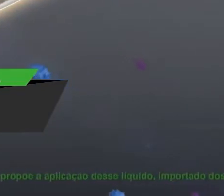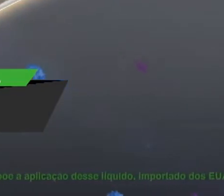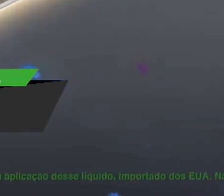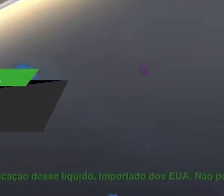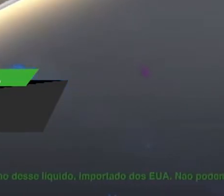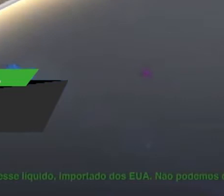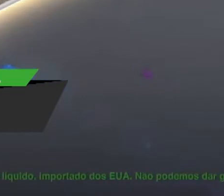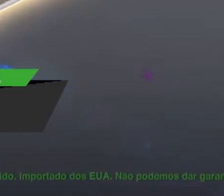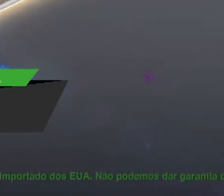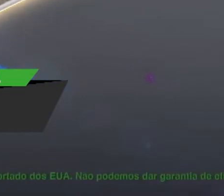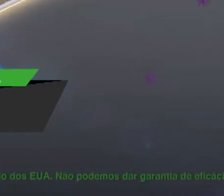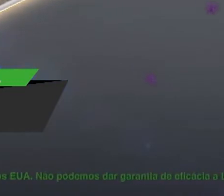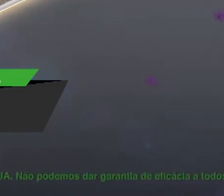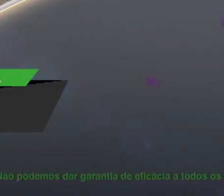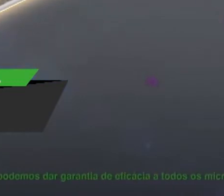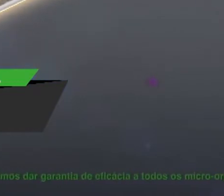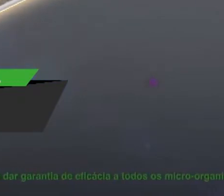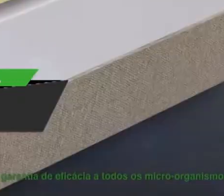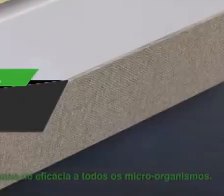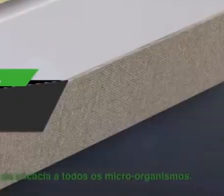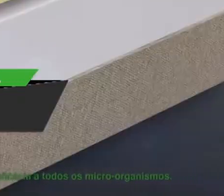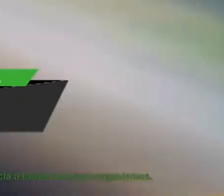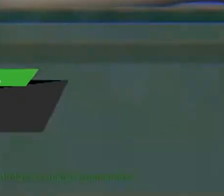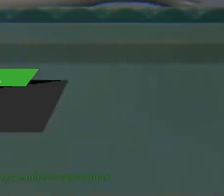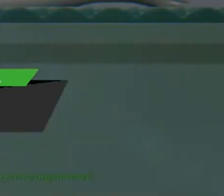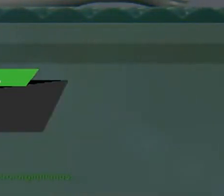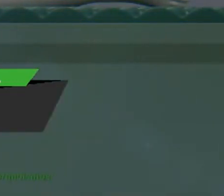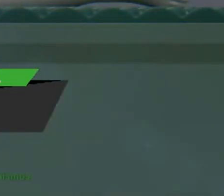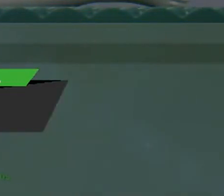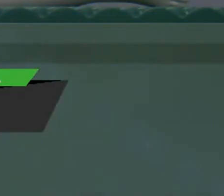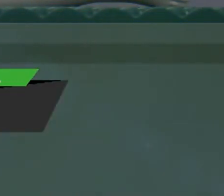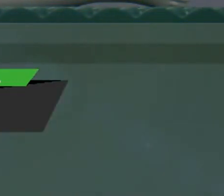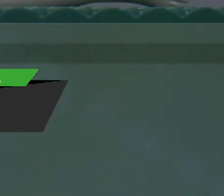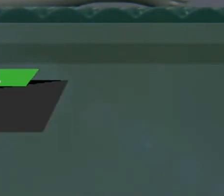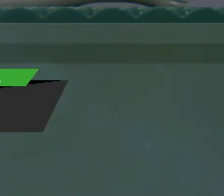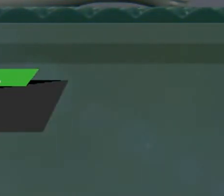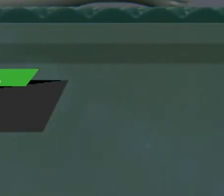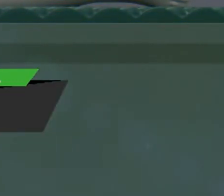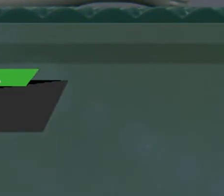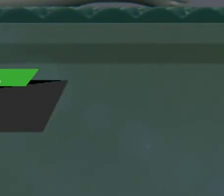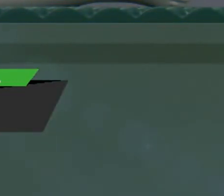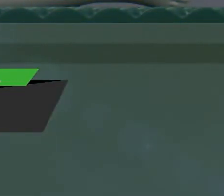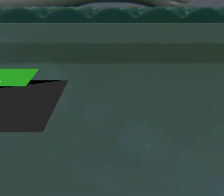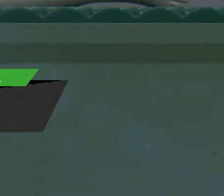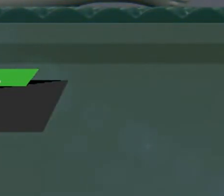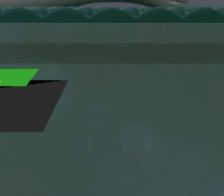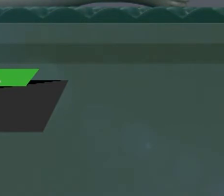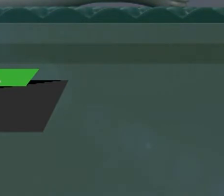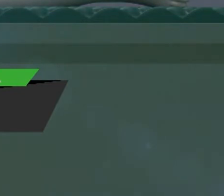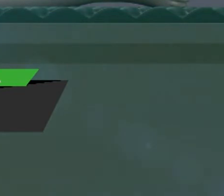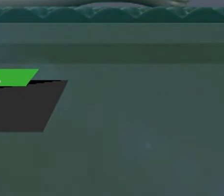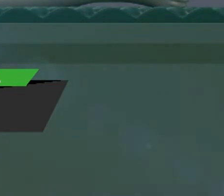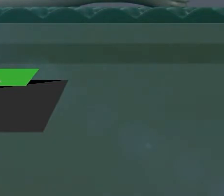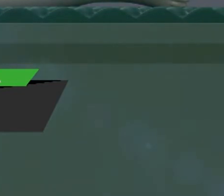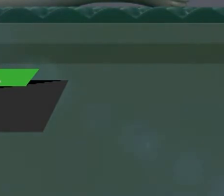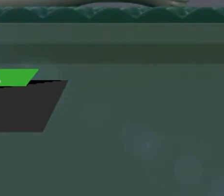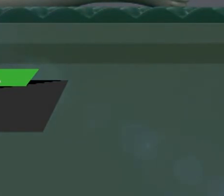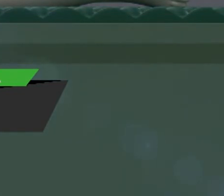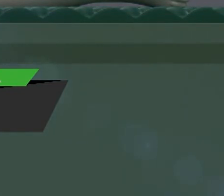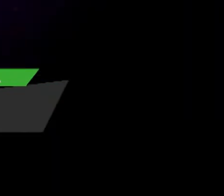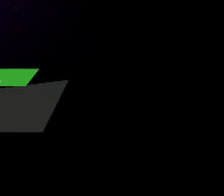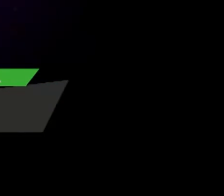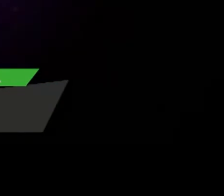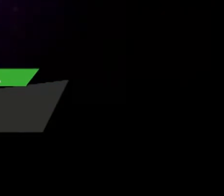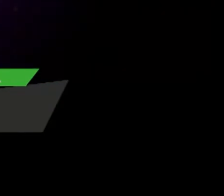inovador sistema de tratamento zero bactéria e a exclusiva Ortus Protex, que ajuda a alinhar a sua coluna de maneira